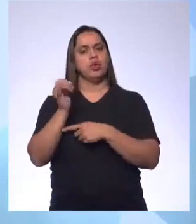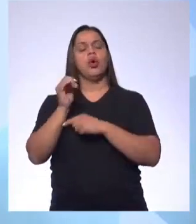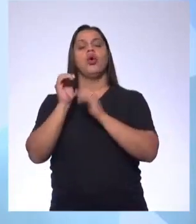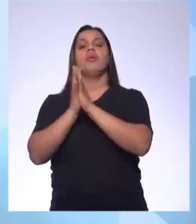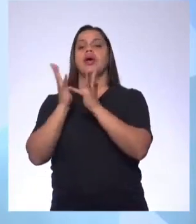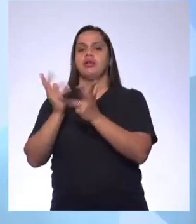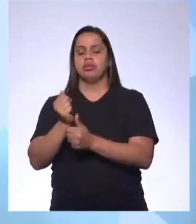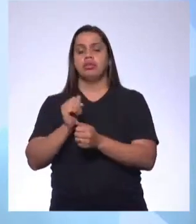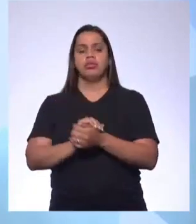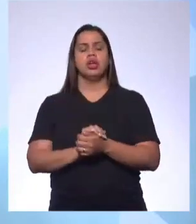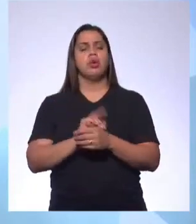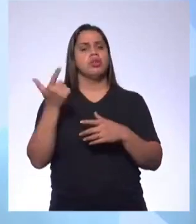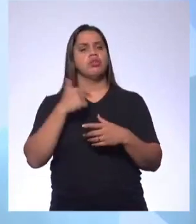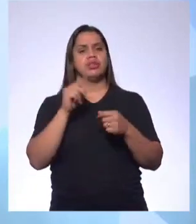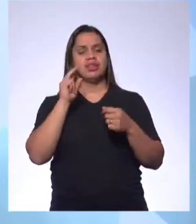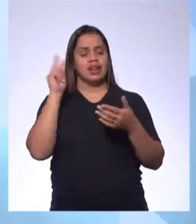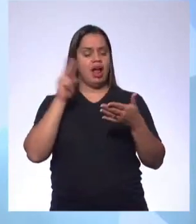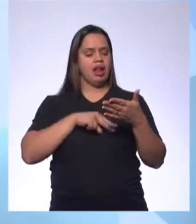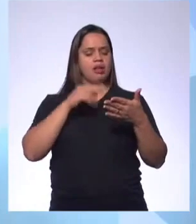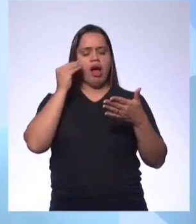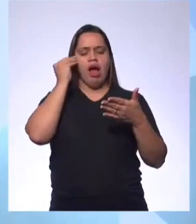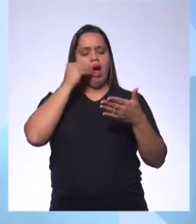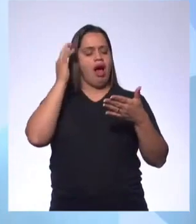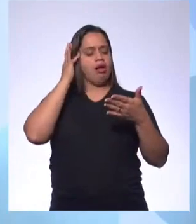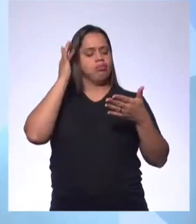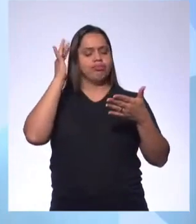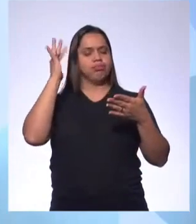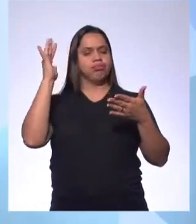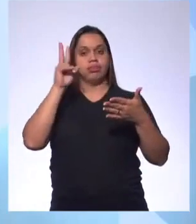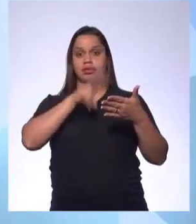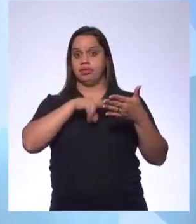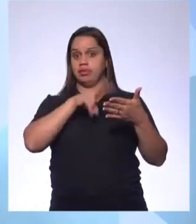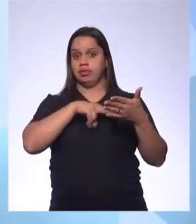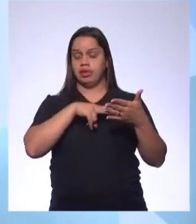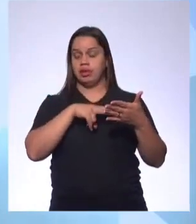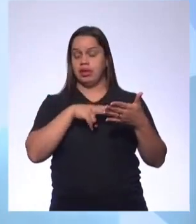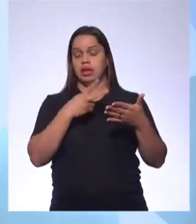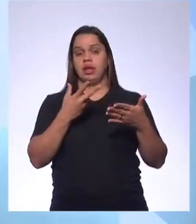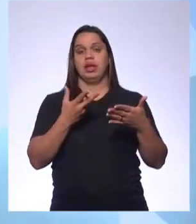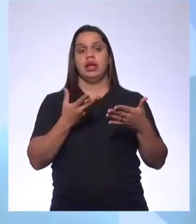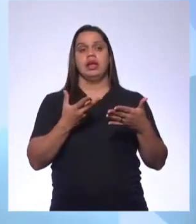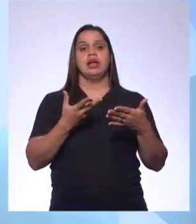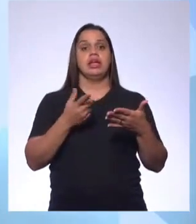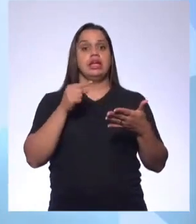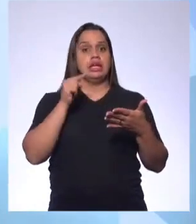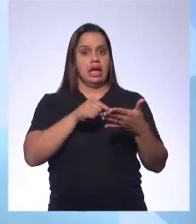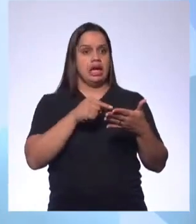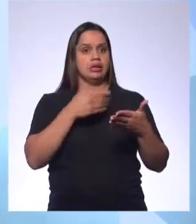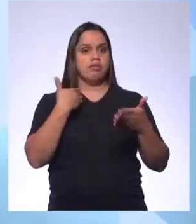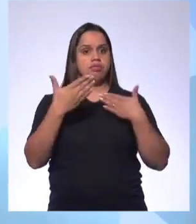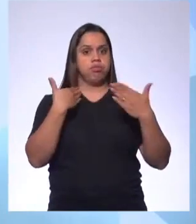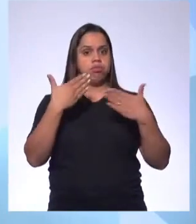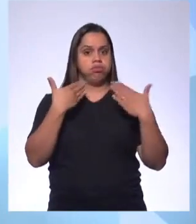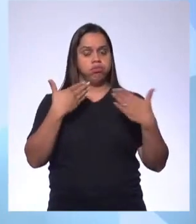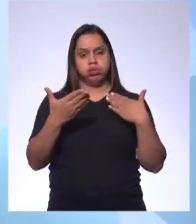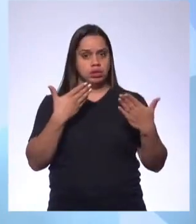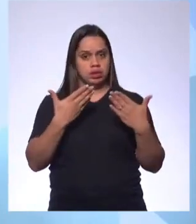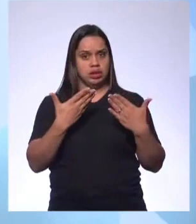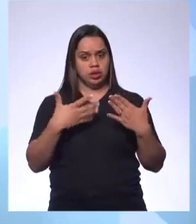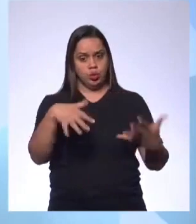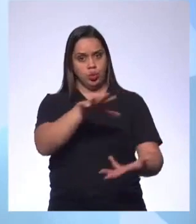você viaja na história, apesar de os contos maravilhosos conversarem muito com o universo